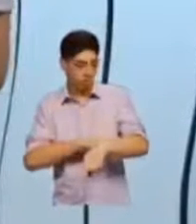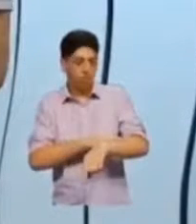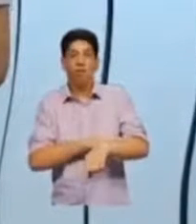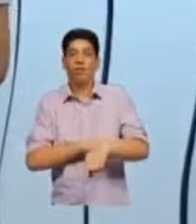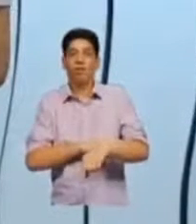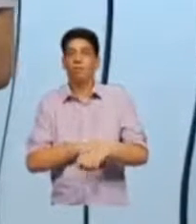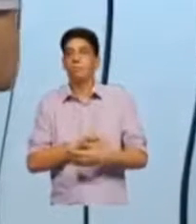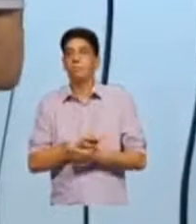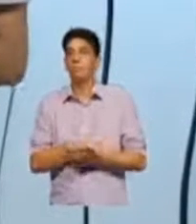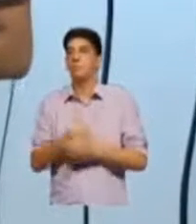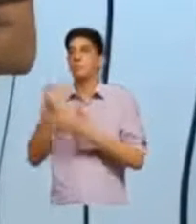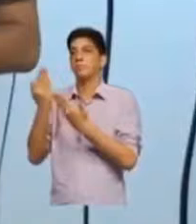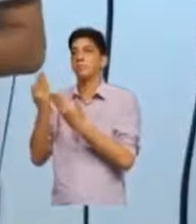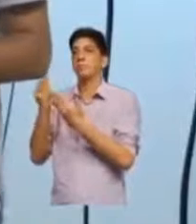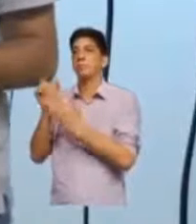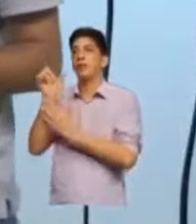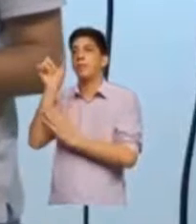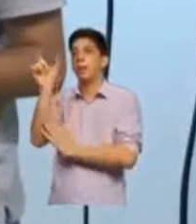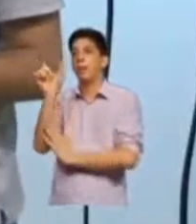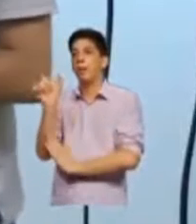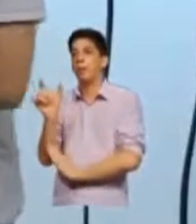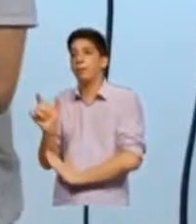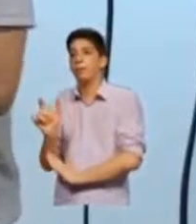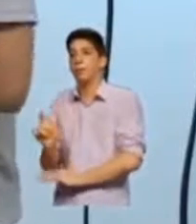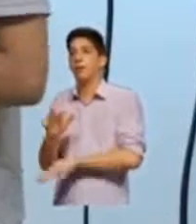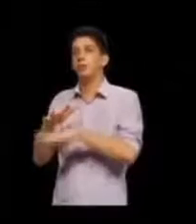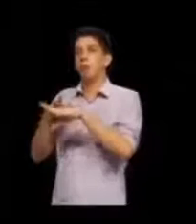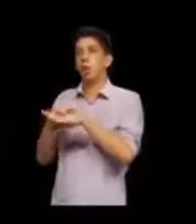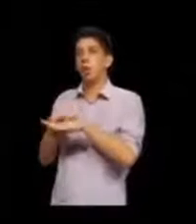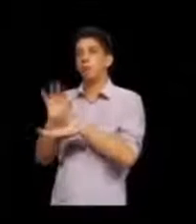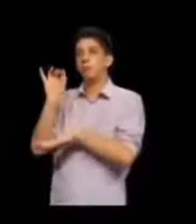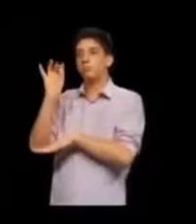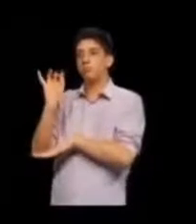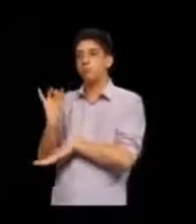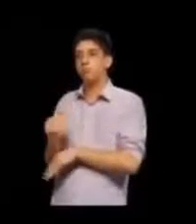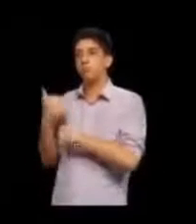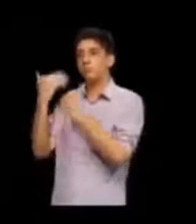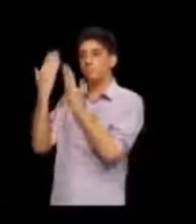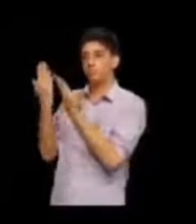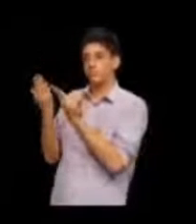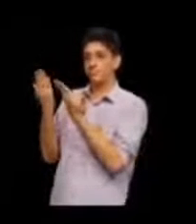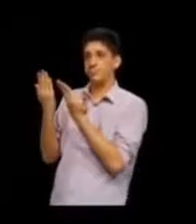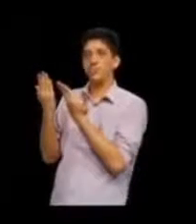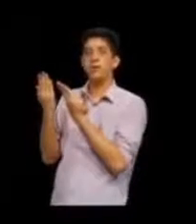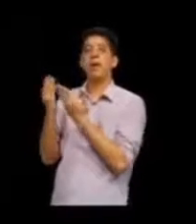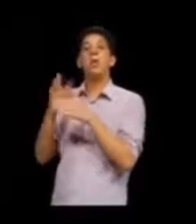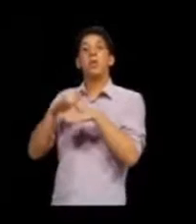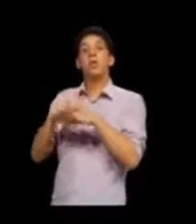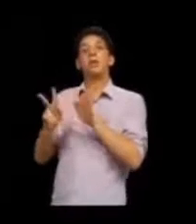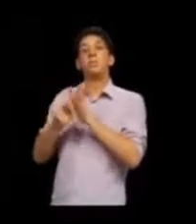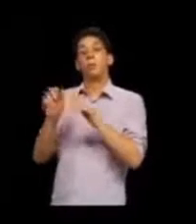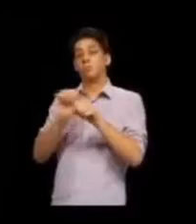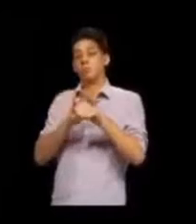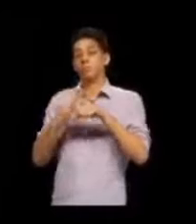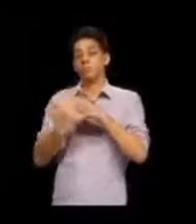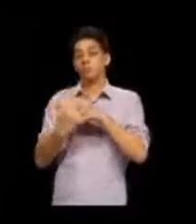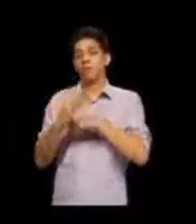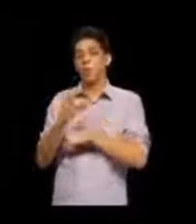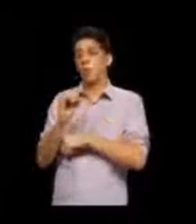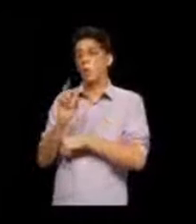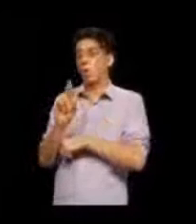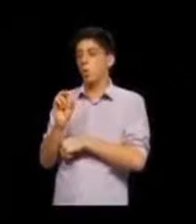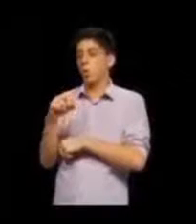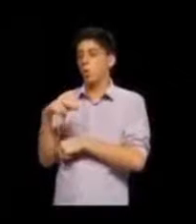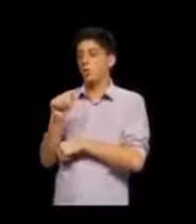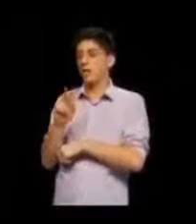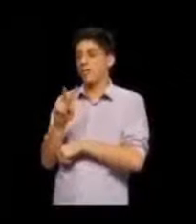SARS, MERS e Covid-19, que são doenças causadas pelo coronavírus, que é conhecido desde a década de